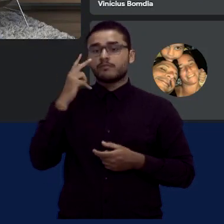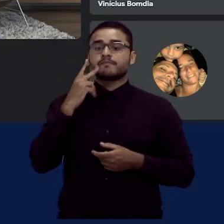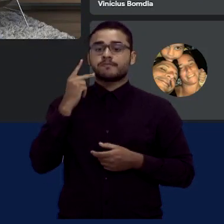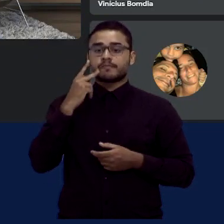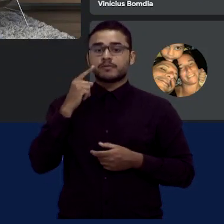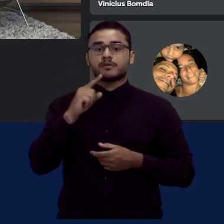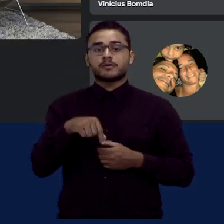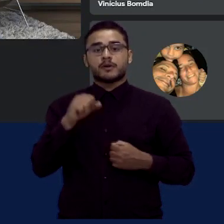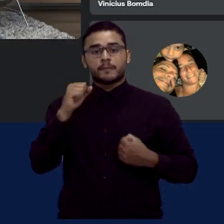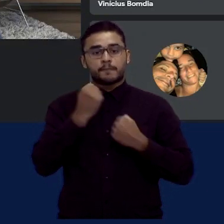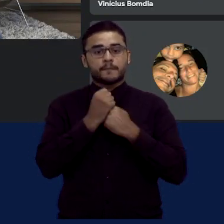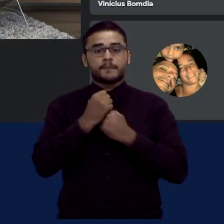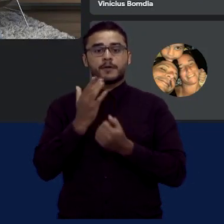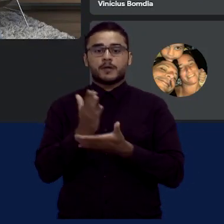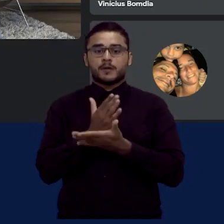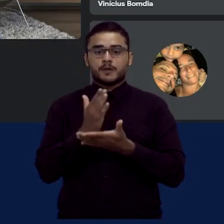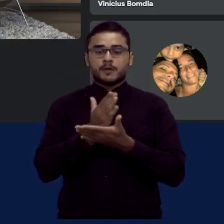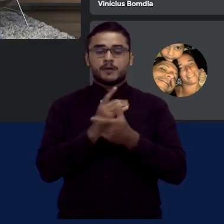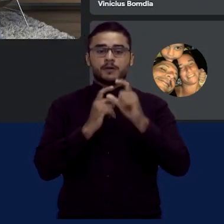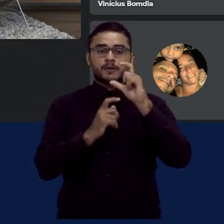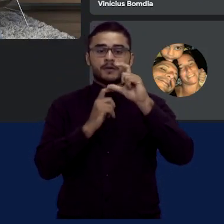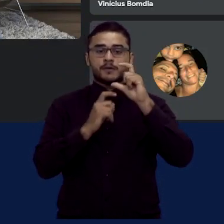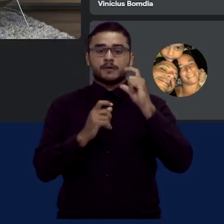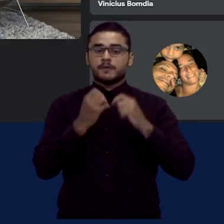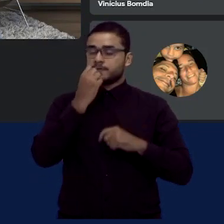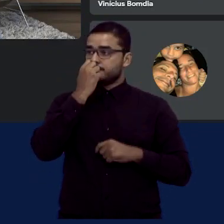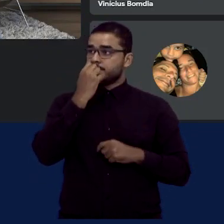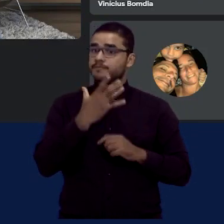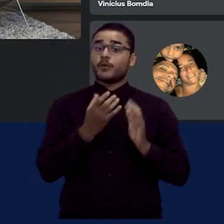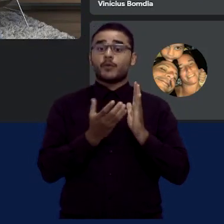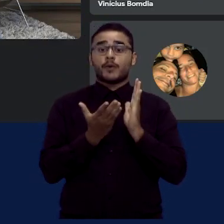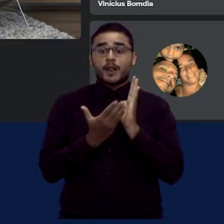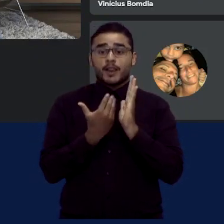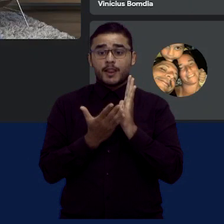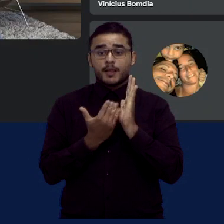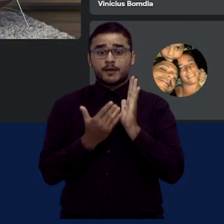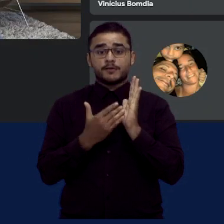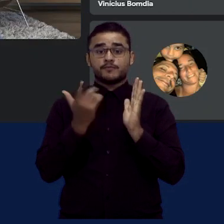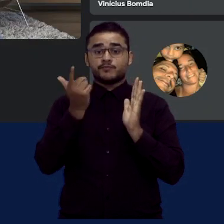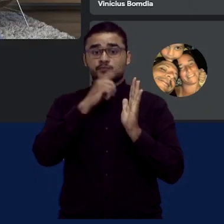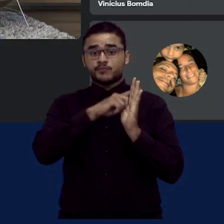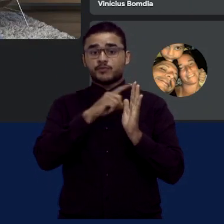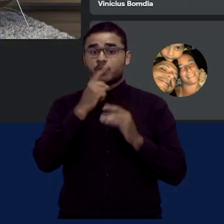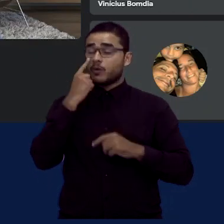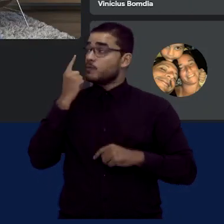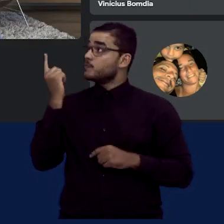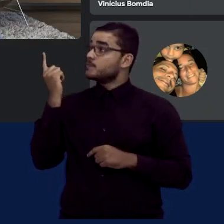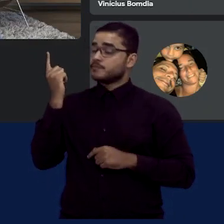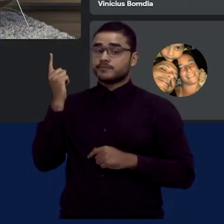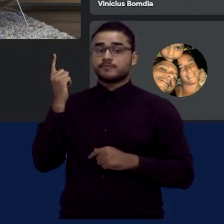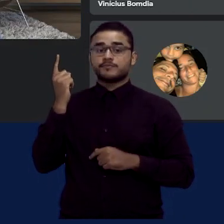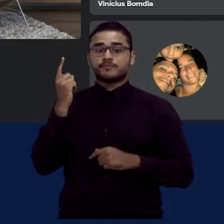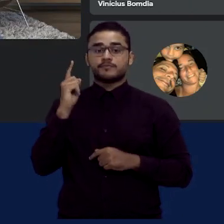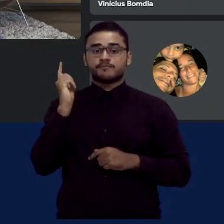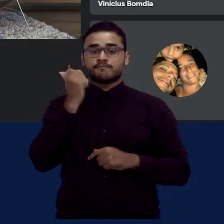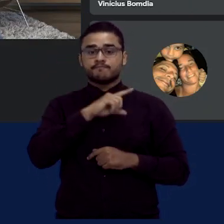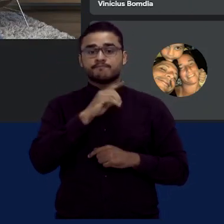pela Secretaria de Cultura do Ceará. Então foi uma obra que ganhou o edital, a gente pôde publicar ela de forma independente